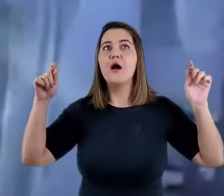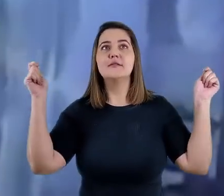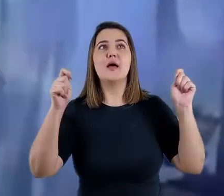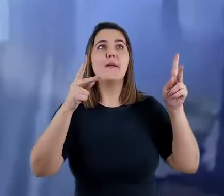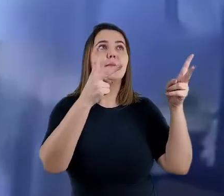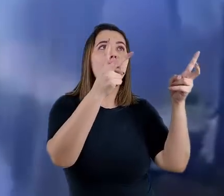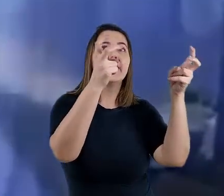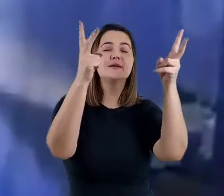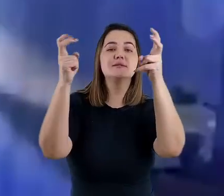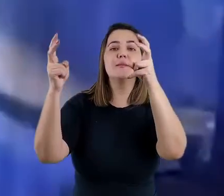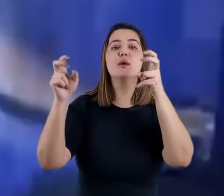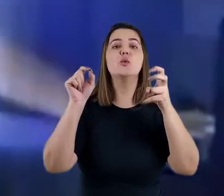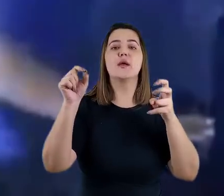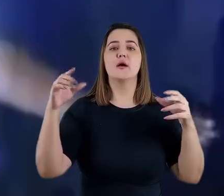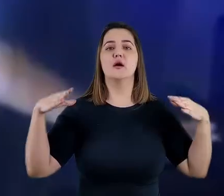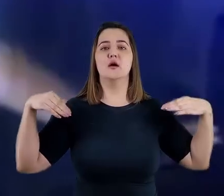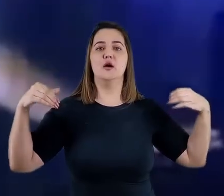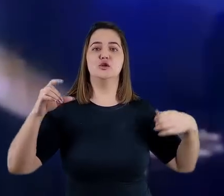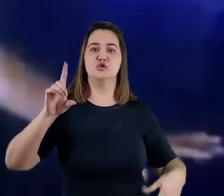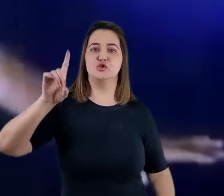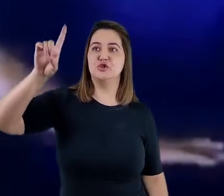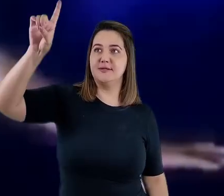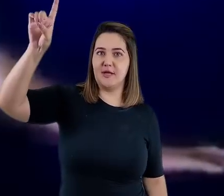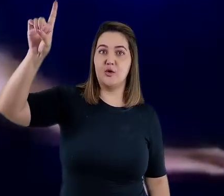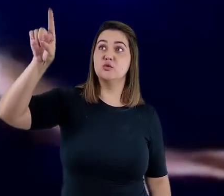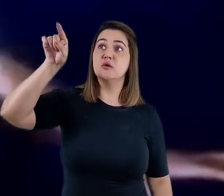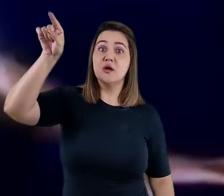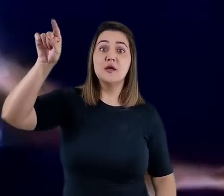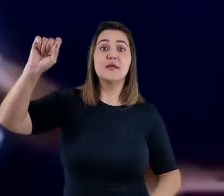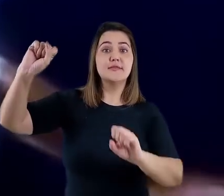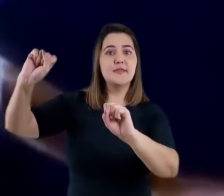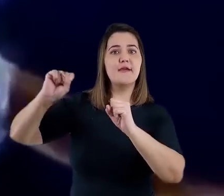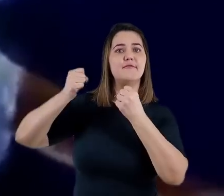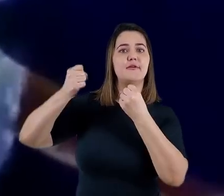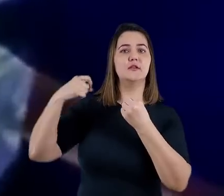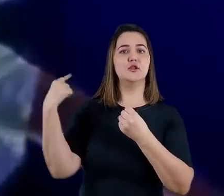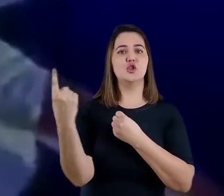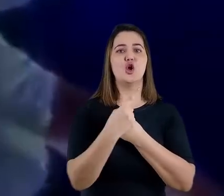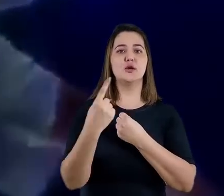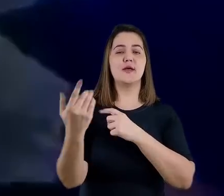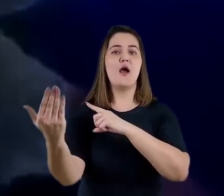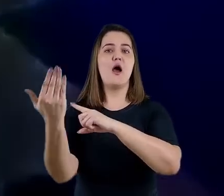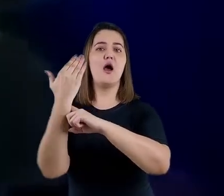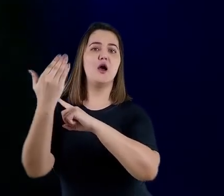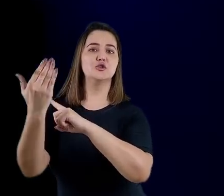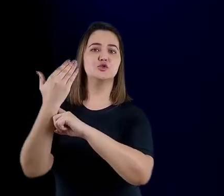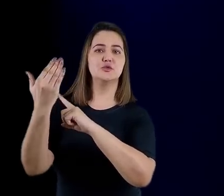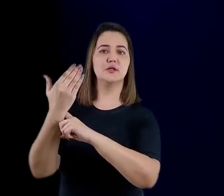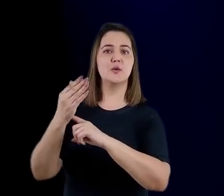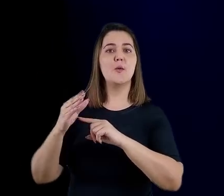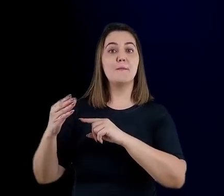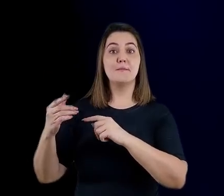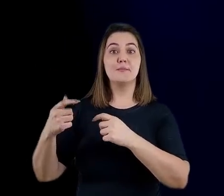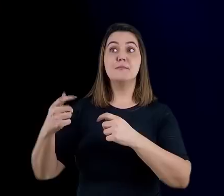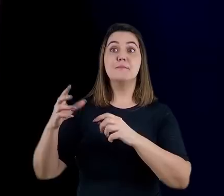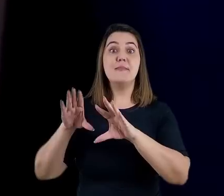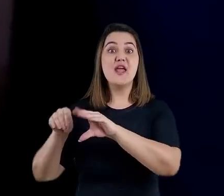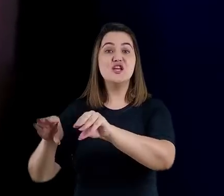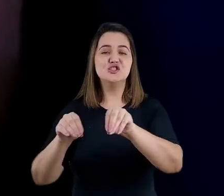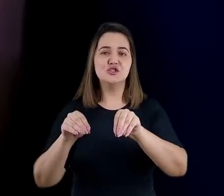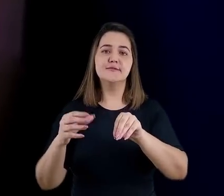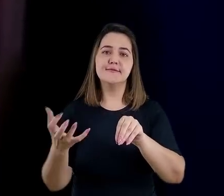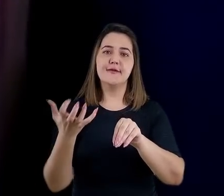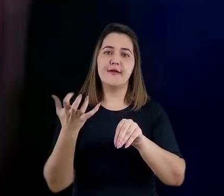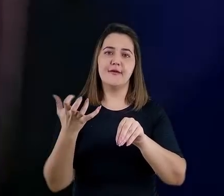história e a barreira do tempo, nós veríamos anjos de Deus agindo pessoalmente em nossa história e saberíamos que